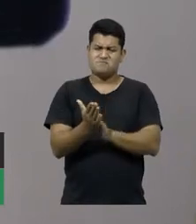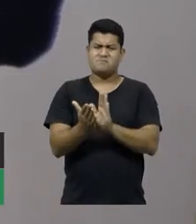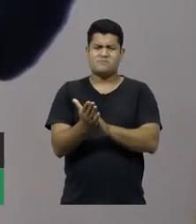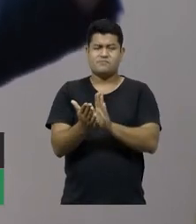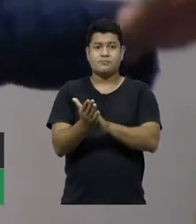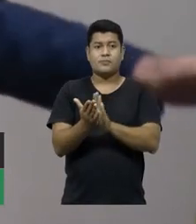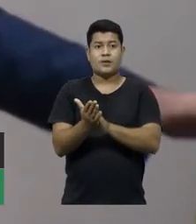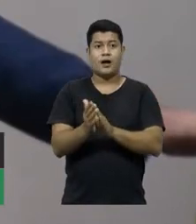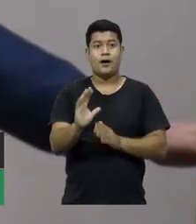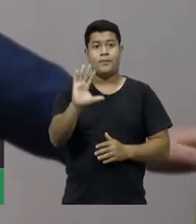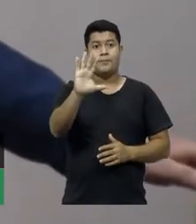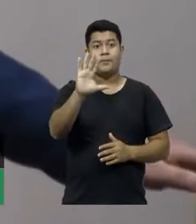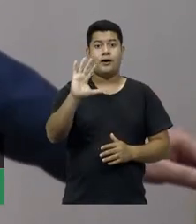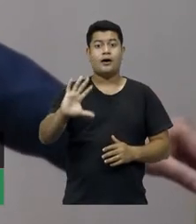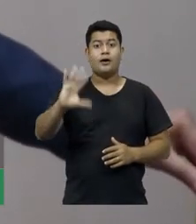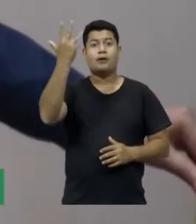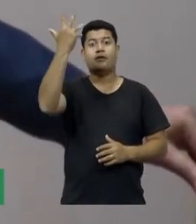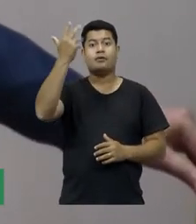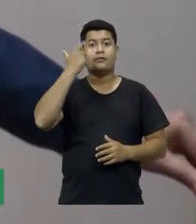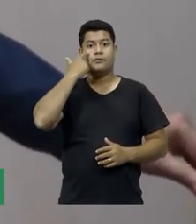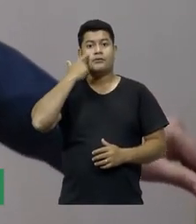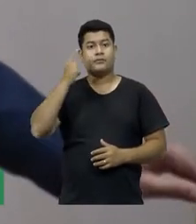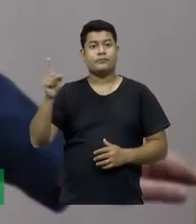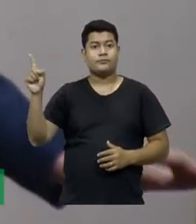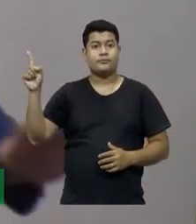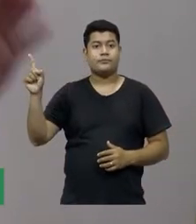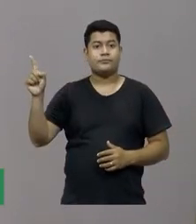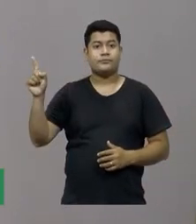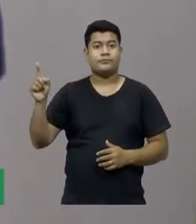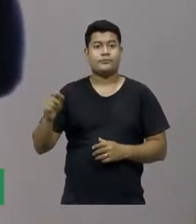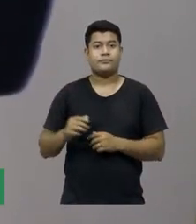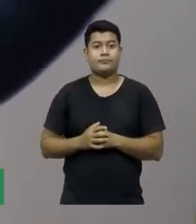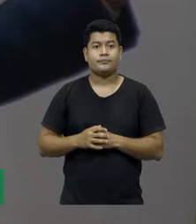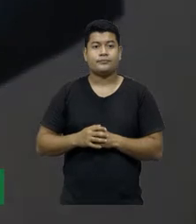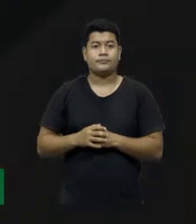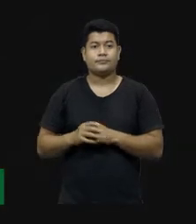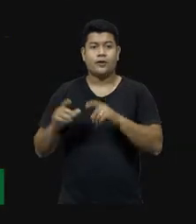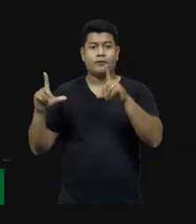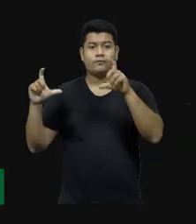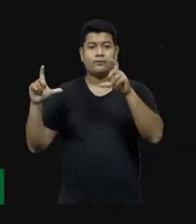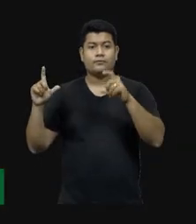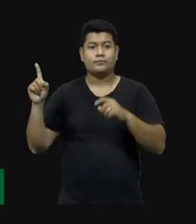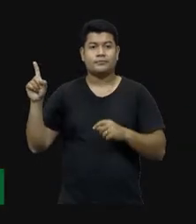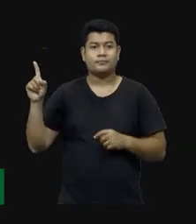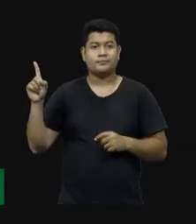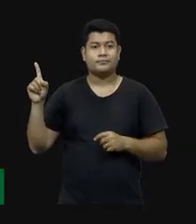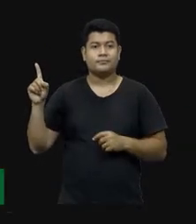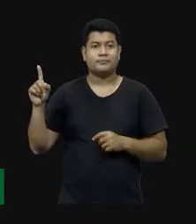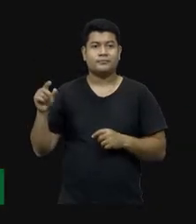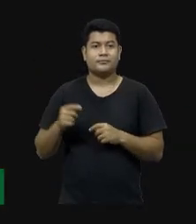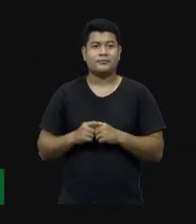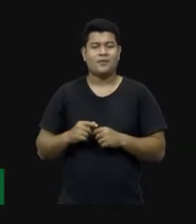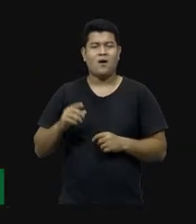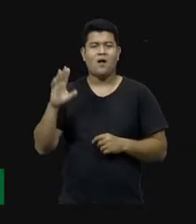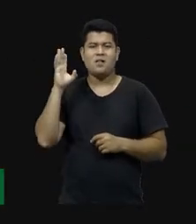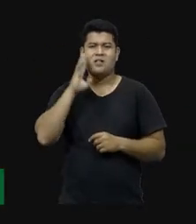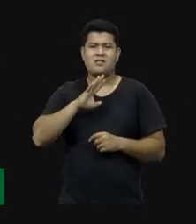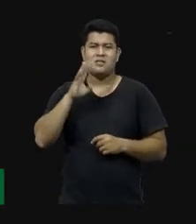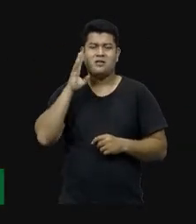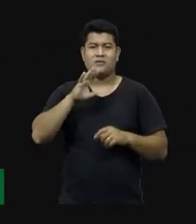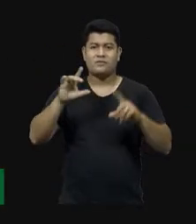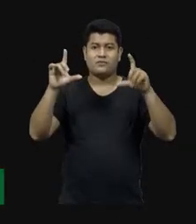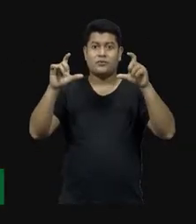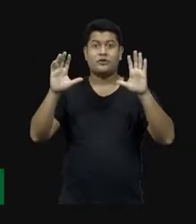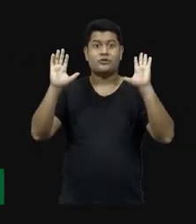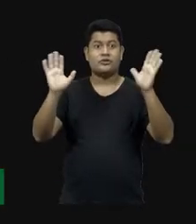Mas daí, vamos à próxima foto, olha só. Olha só que legal essa foto. Olha aí, já